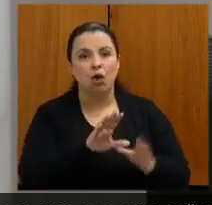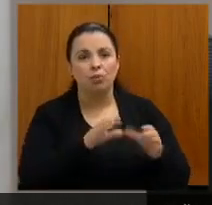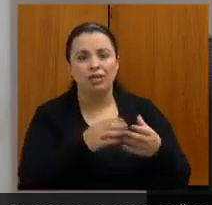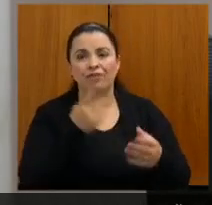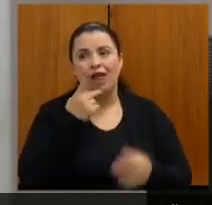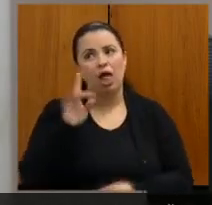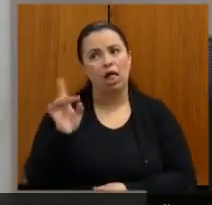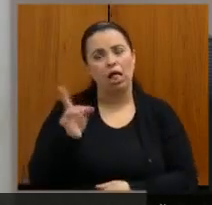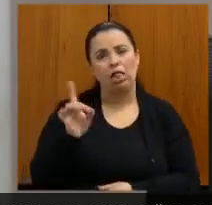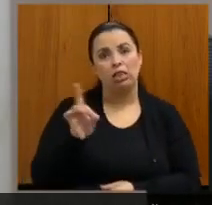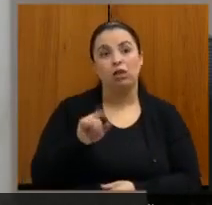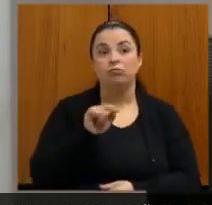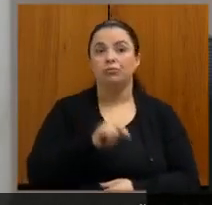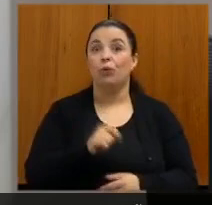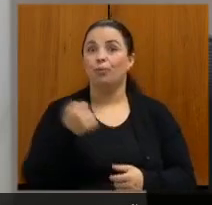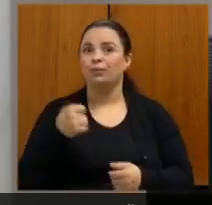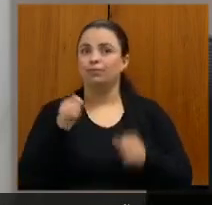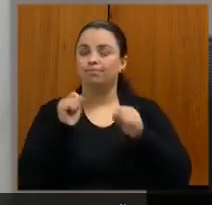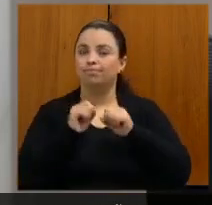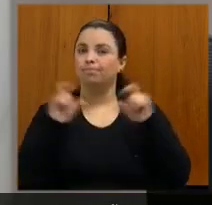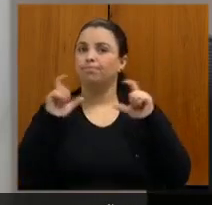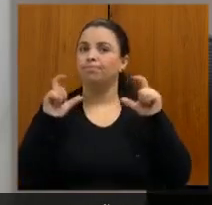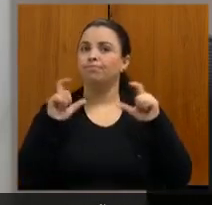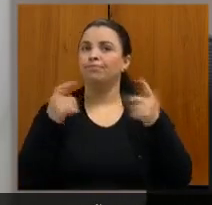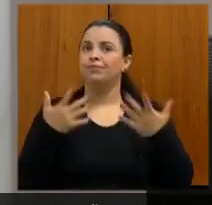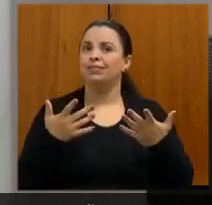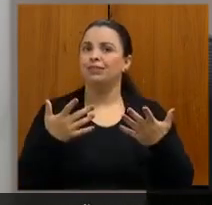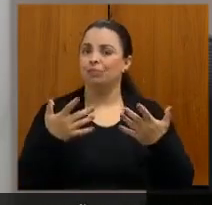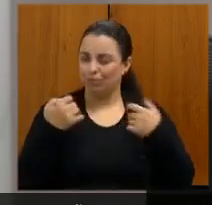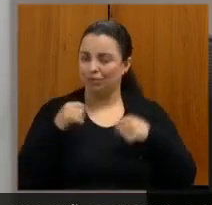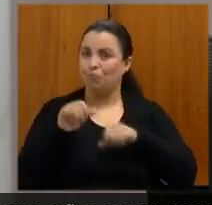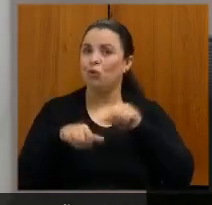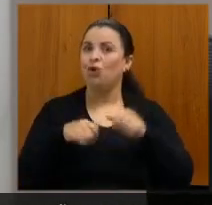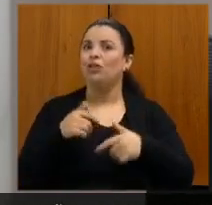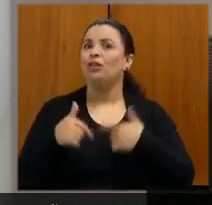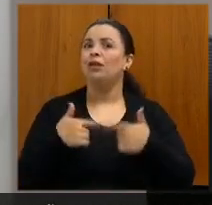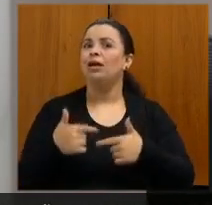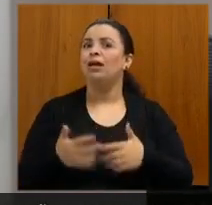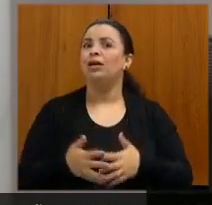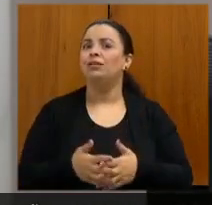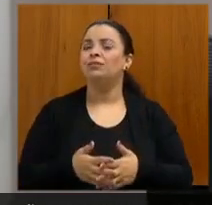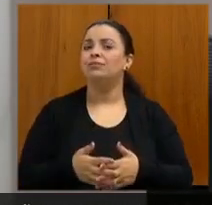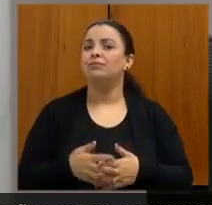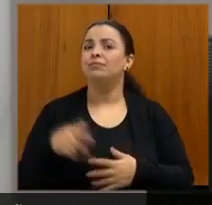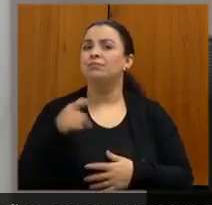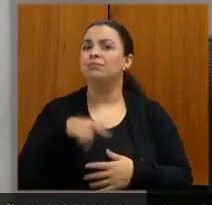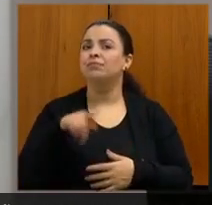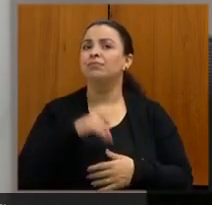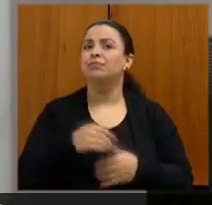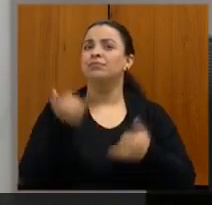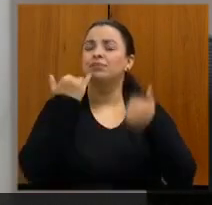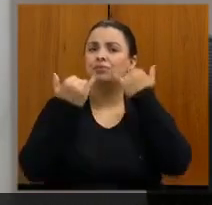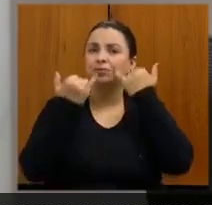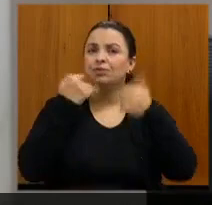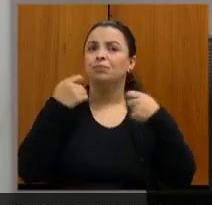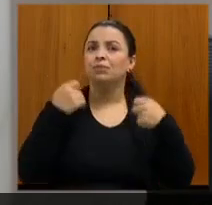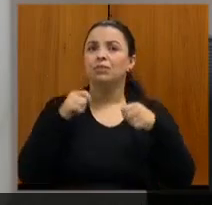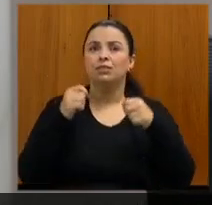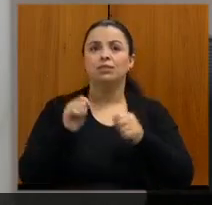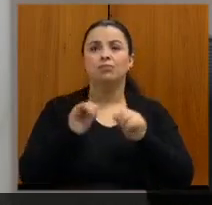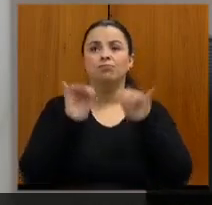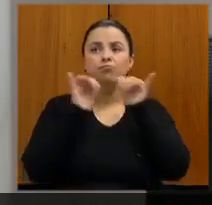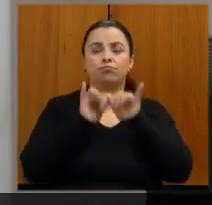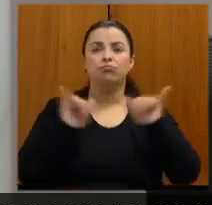alerta já é um sinal de alerta outra coisa que essas informações elas fossem divulgadas de maneira